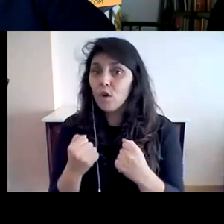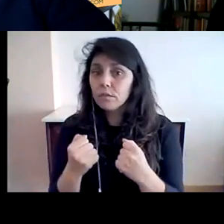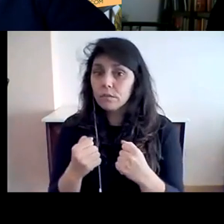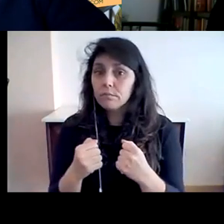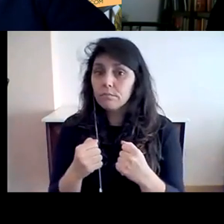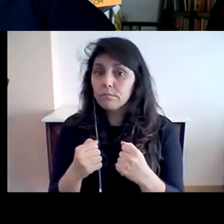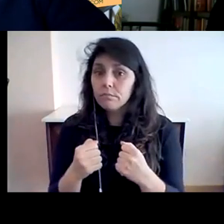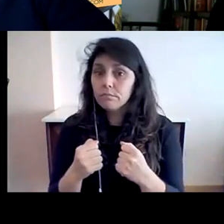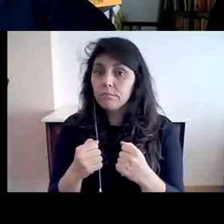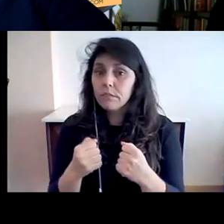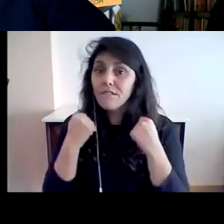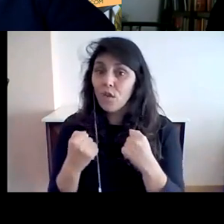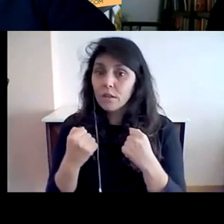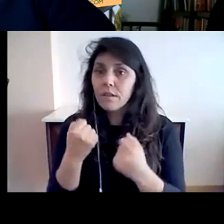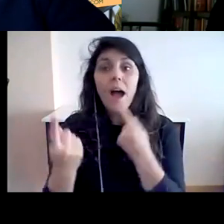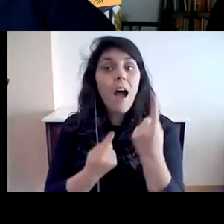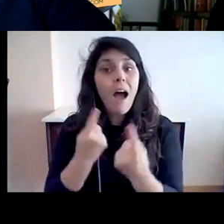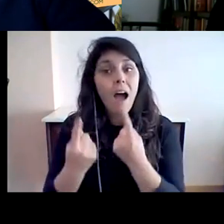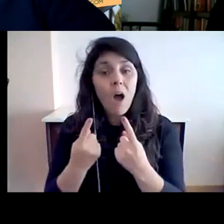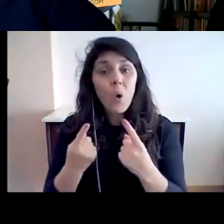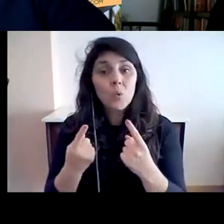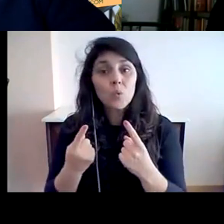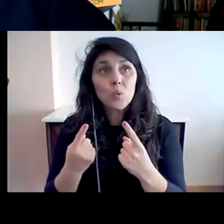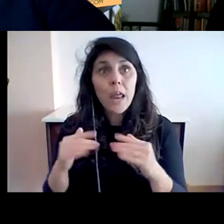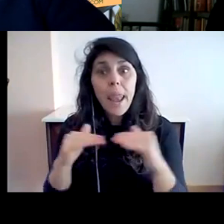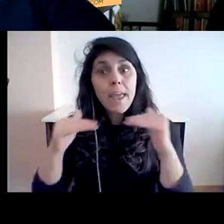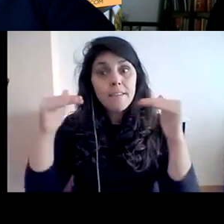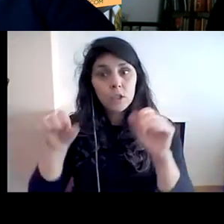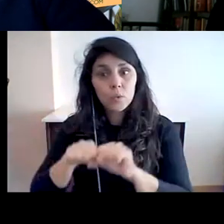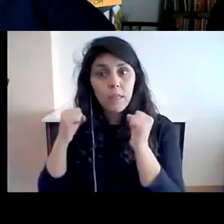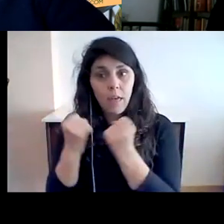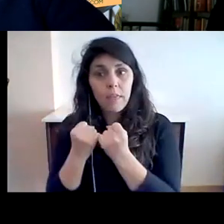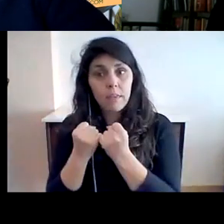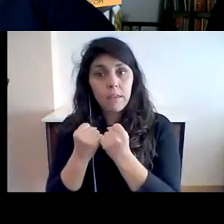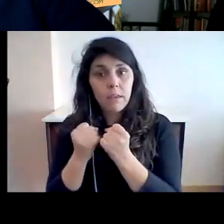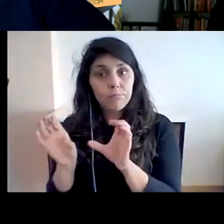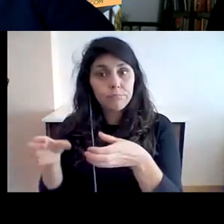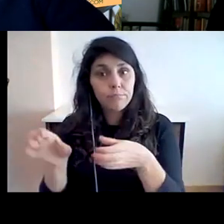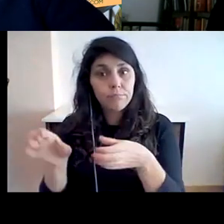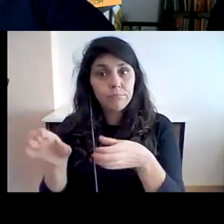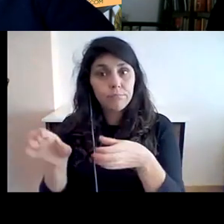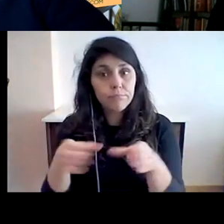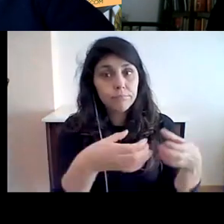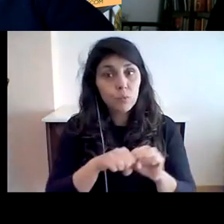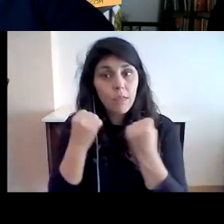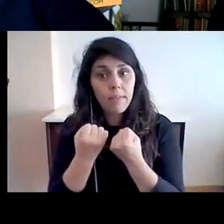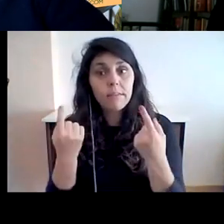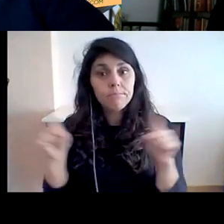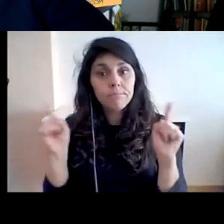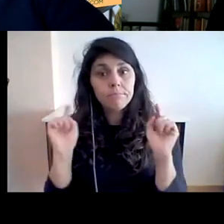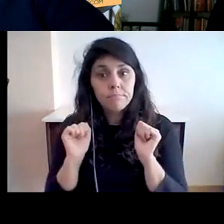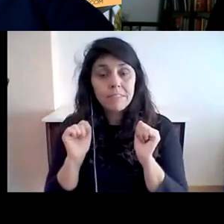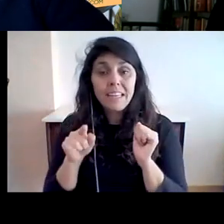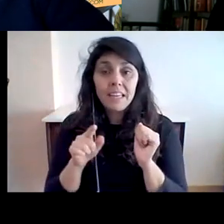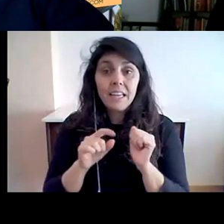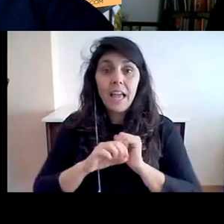a alguns segmentos e digamos, às nossas sociedades e a alguns segmentos e à concorrência, à competição e, portanto,